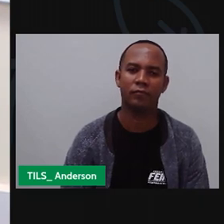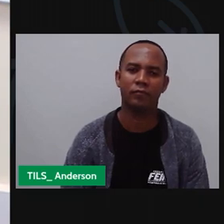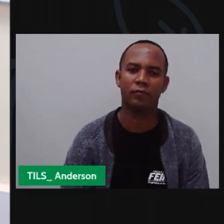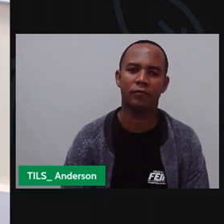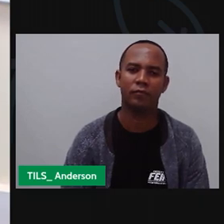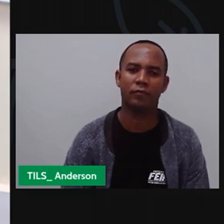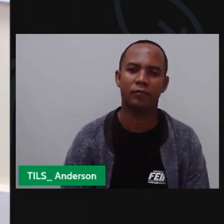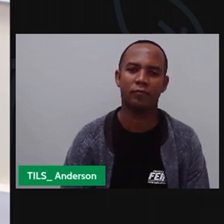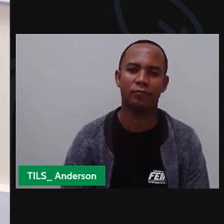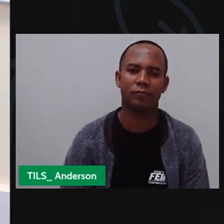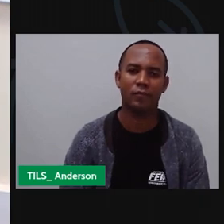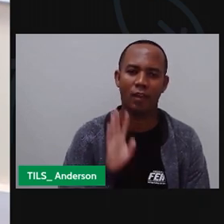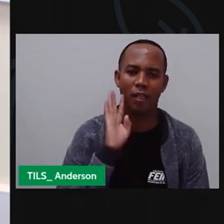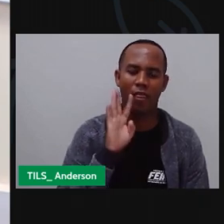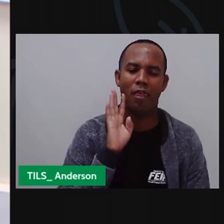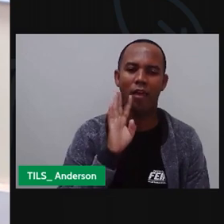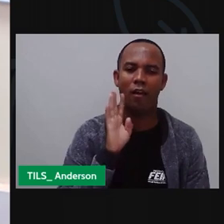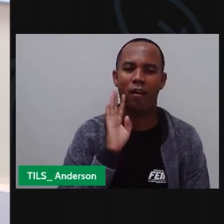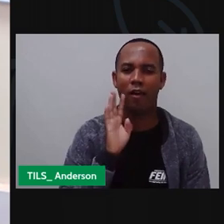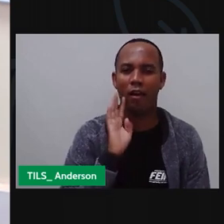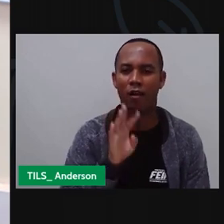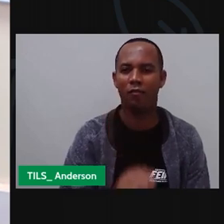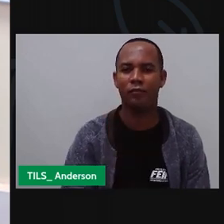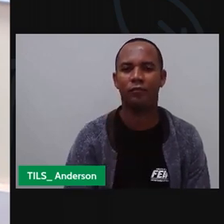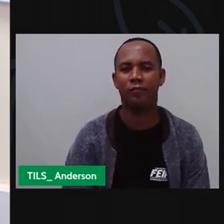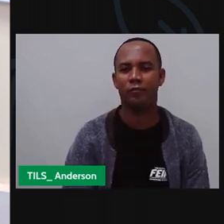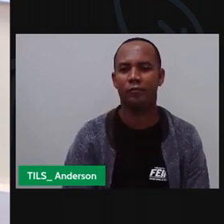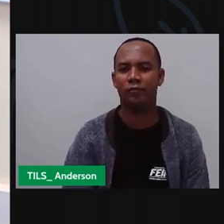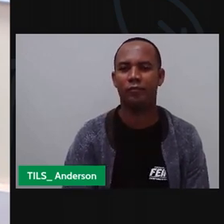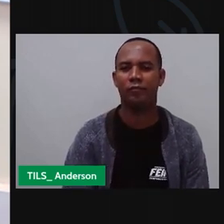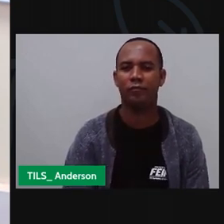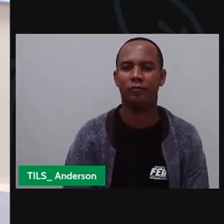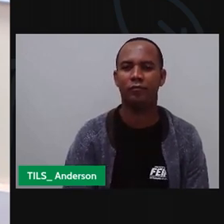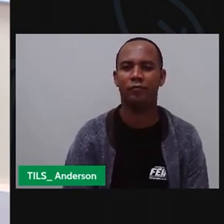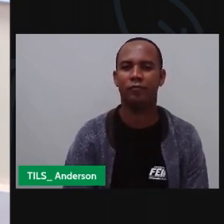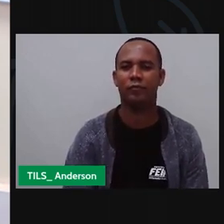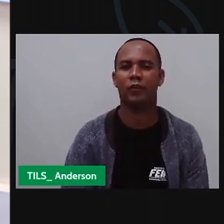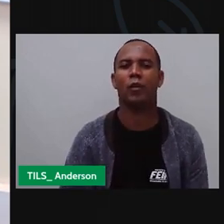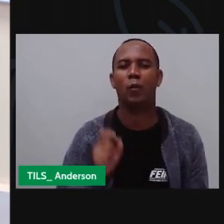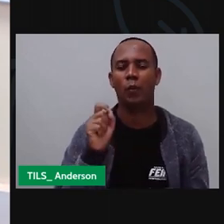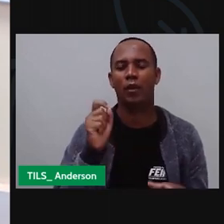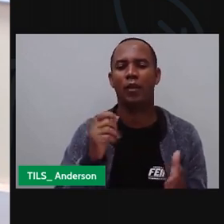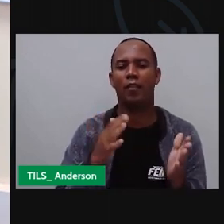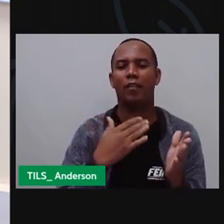Olha só que bacana. E aí eu vou fazer o quê? Eu posso